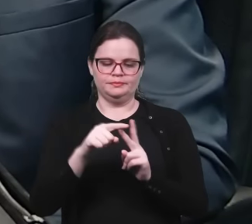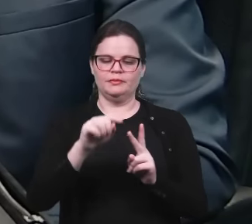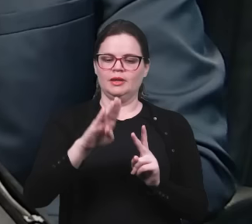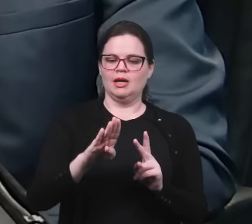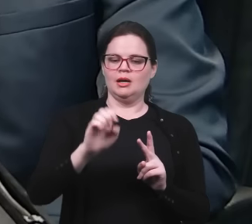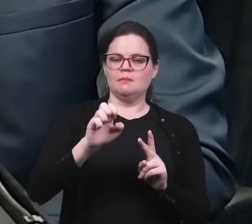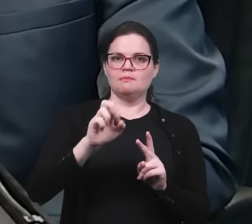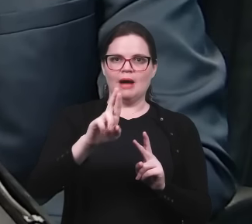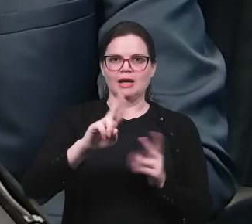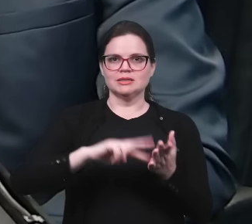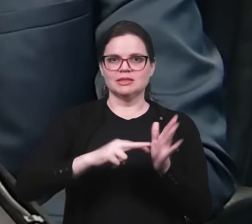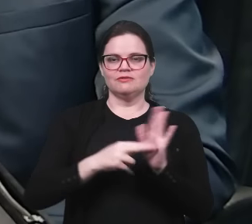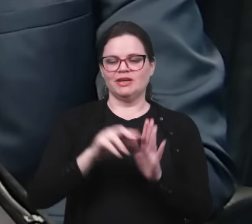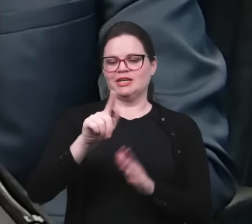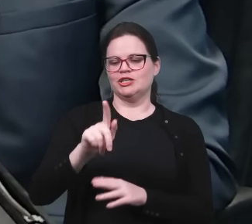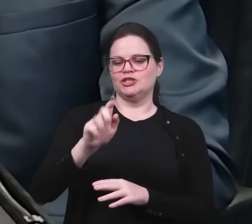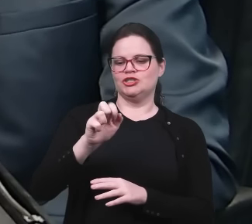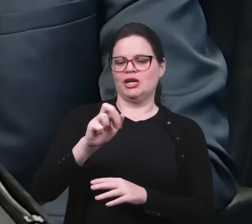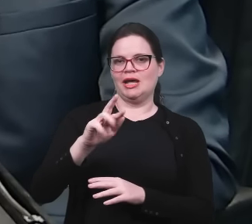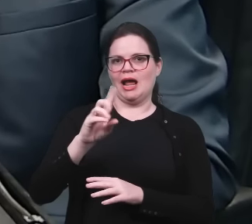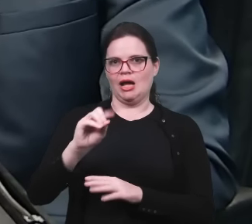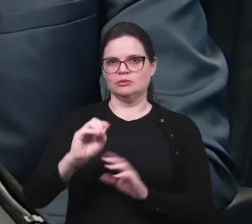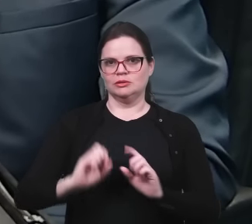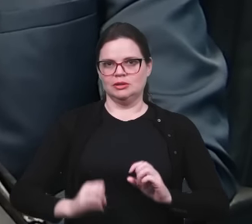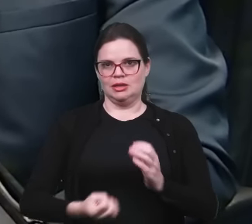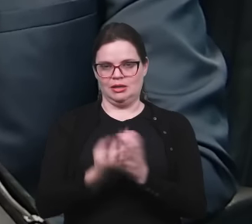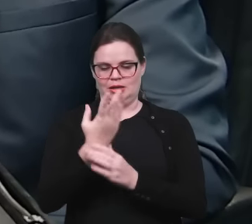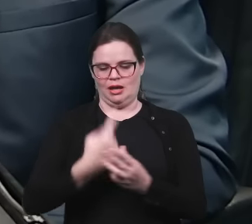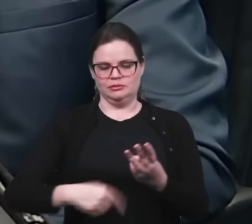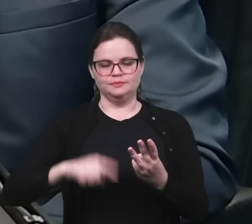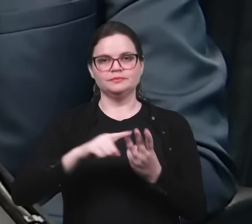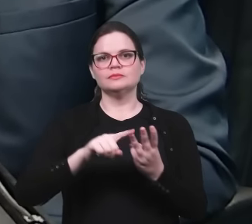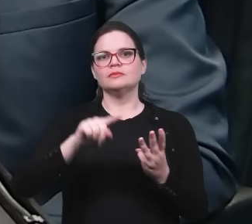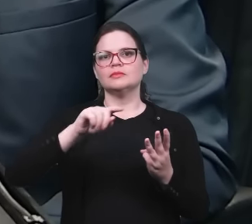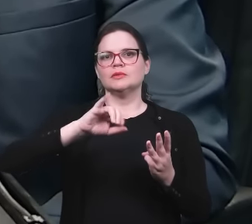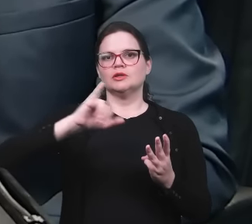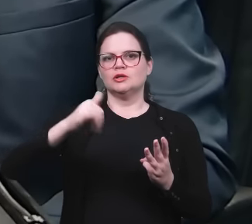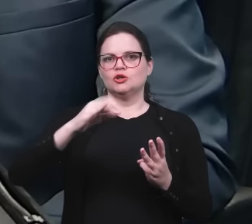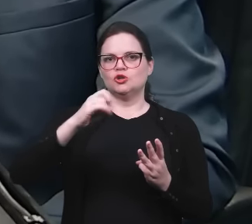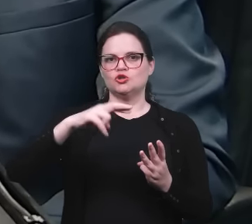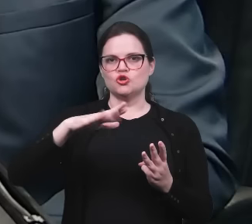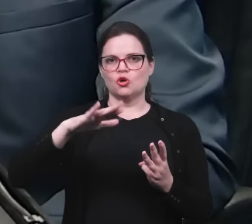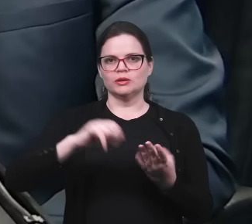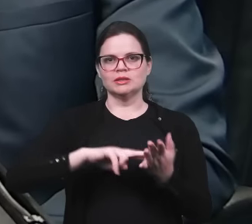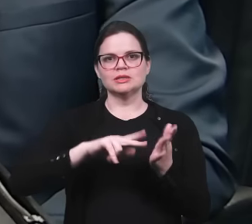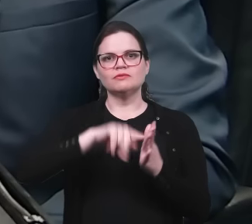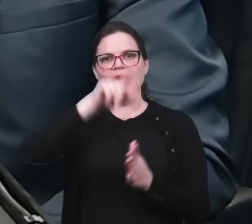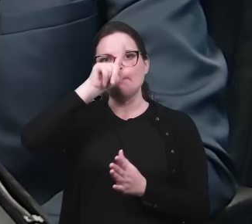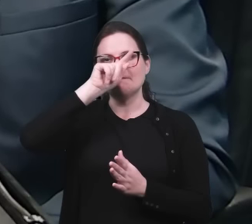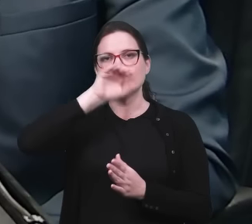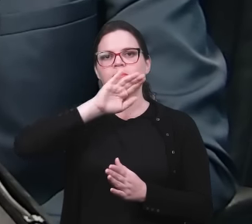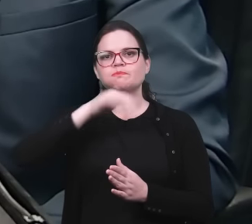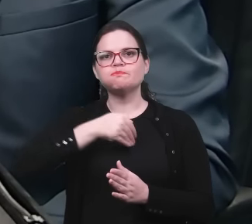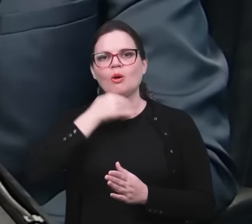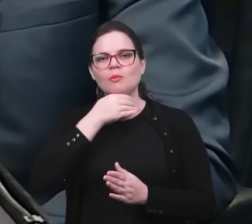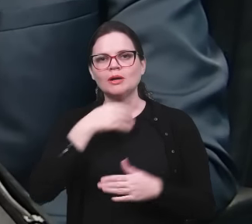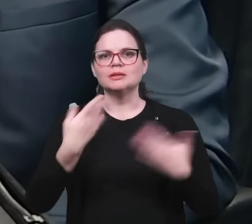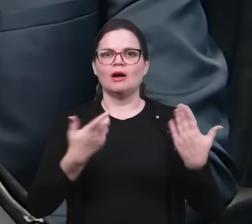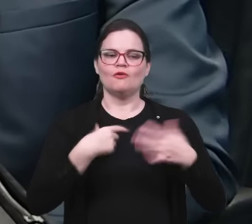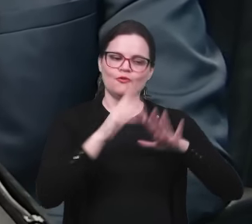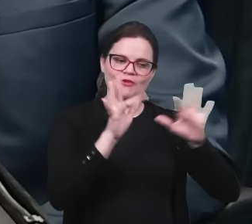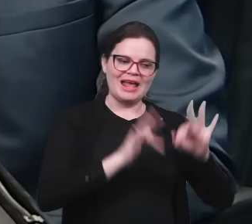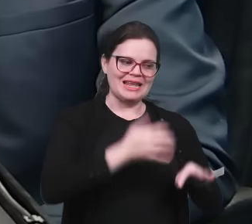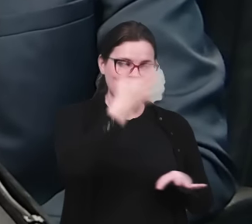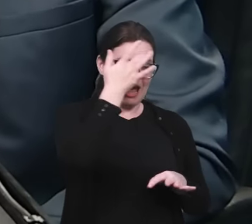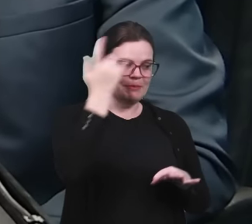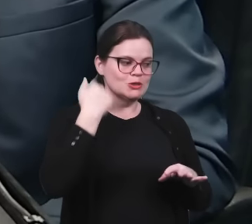Ioná, que é pomba. Pomba é o Espírito Santo. Feliz é aquele que ouve o que é gerado pelo Espírito Santo. E